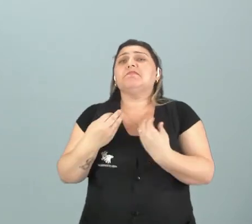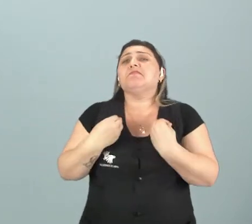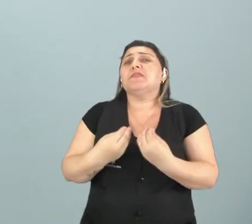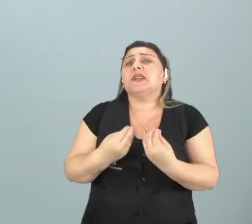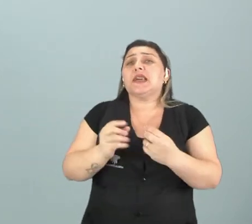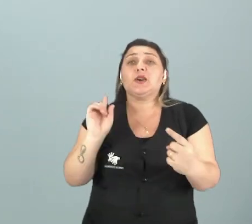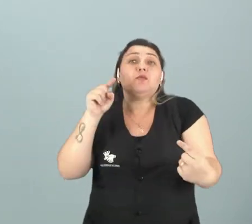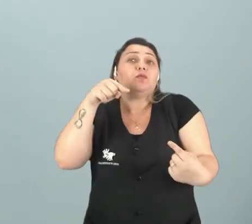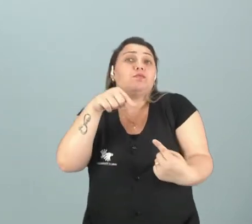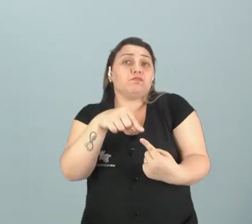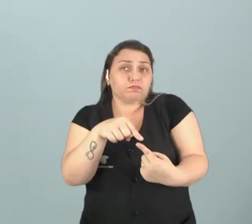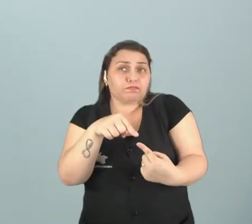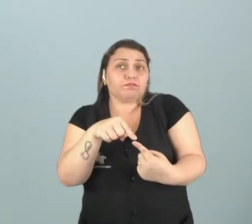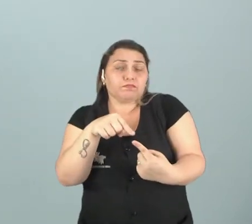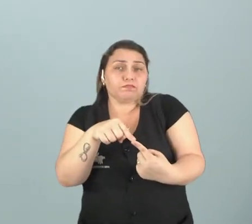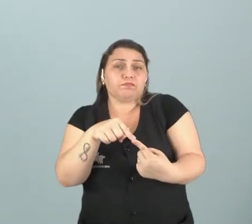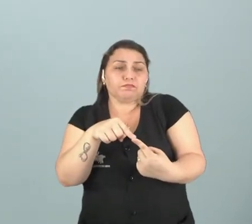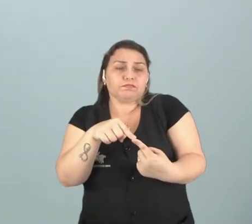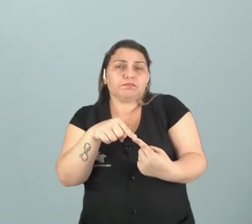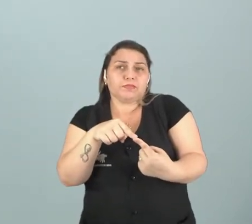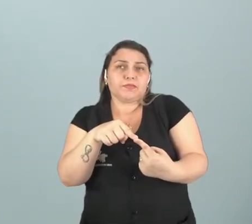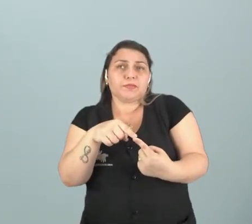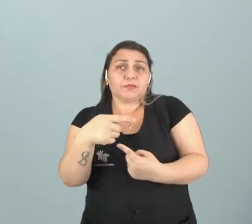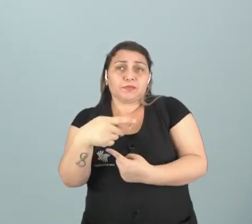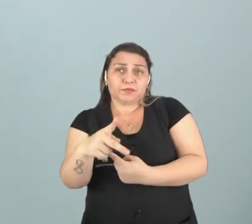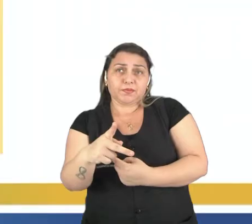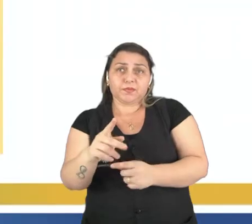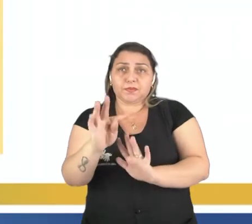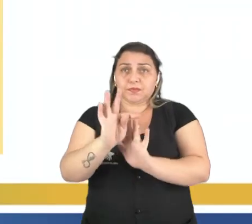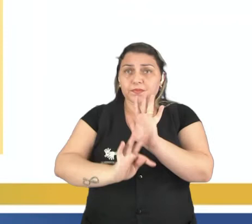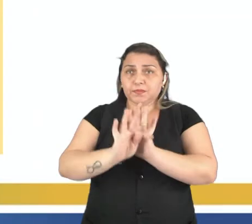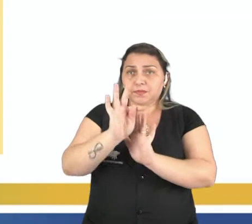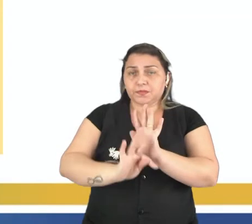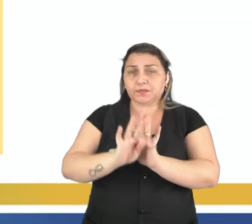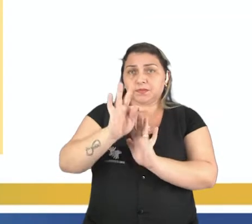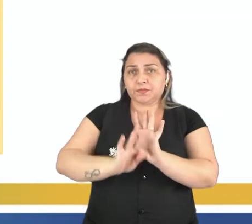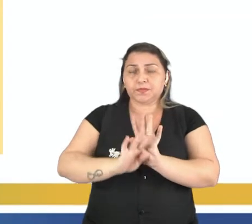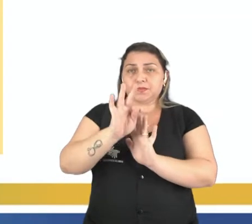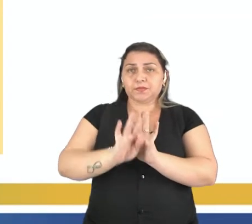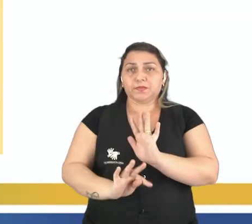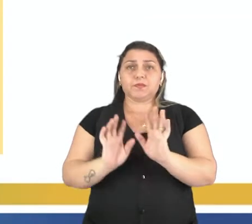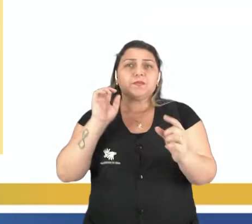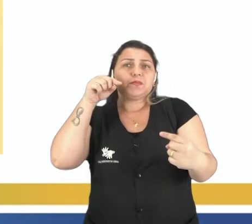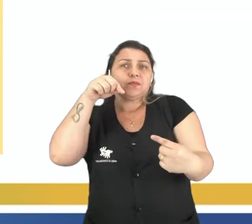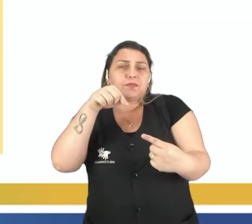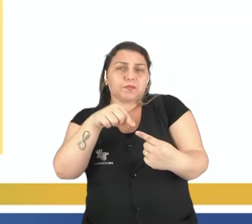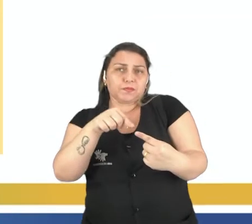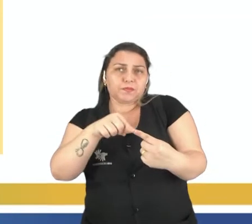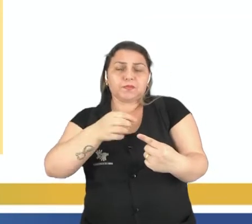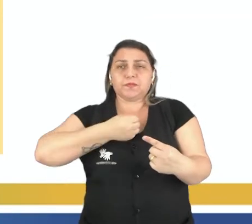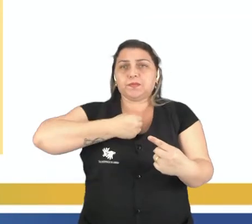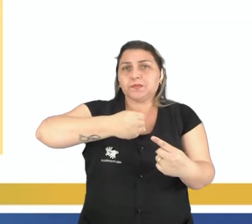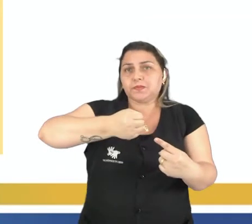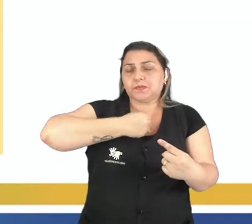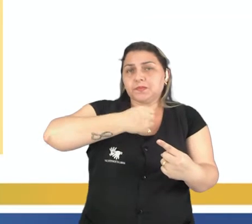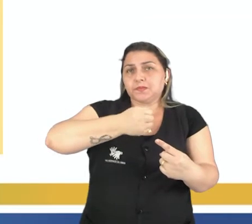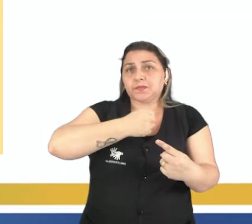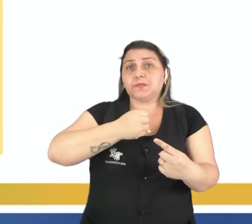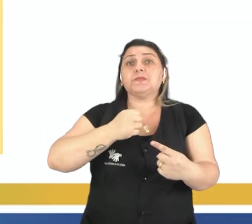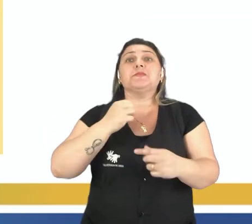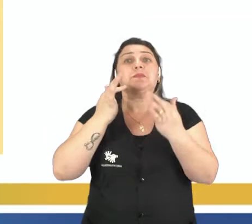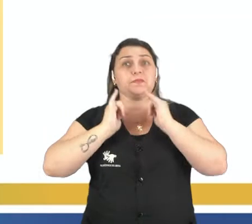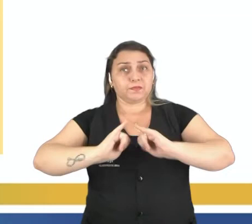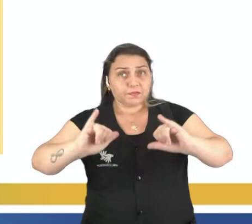é o objetivo, a finalidade do seu texto. Geralmente, o objetivo das reportagens é